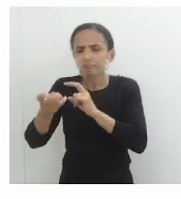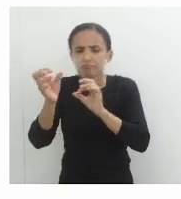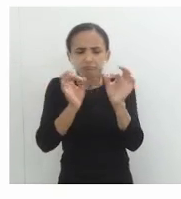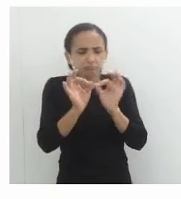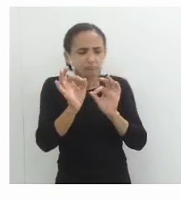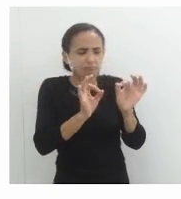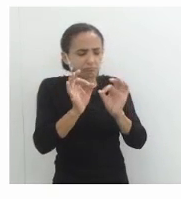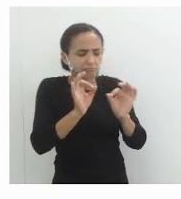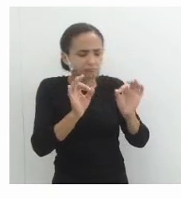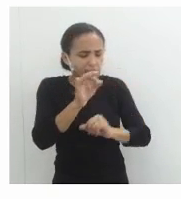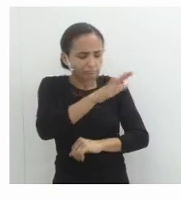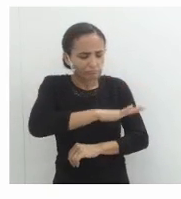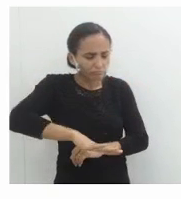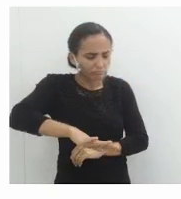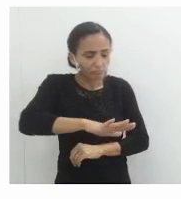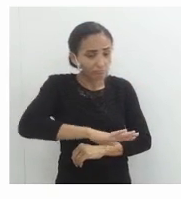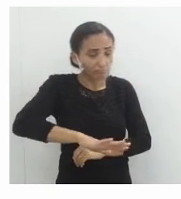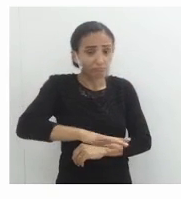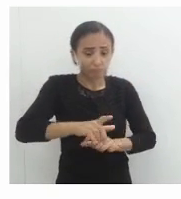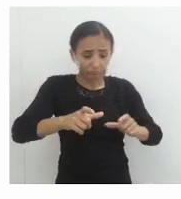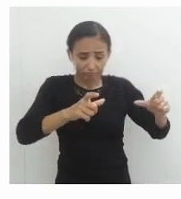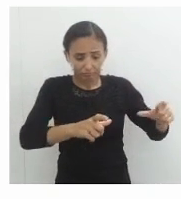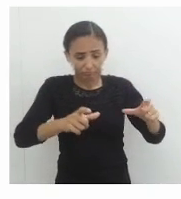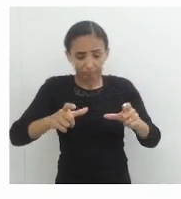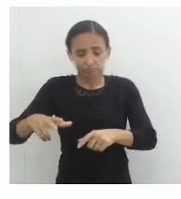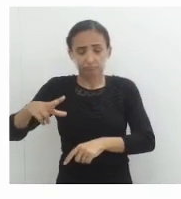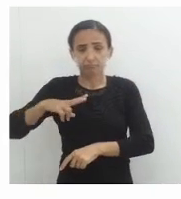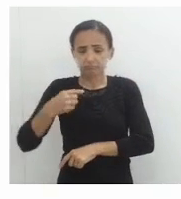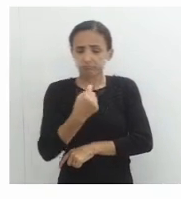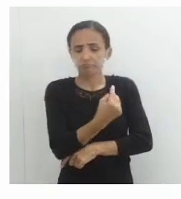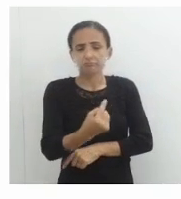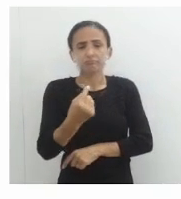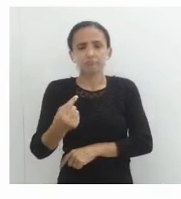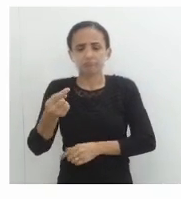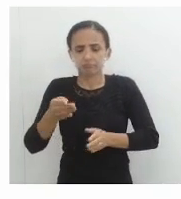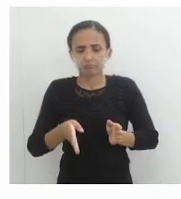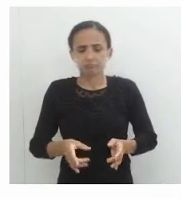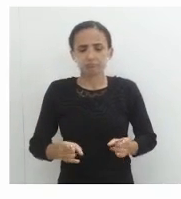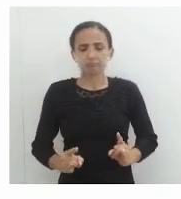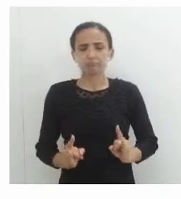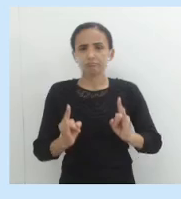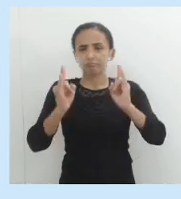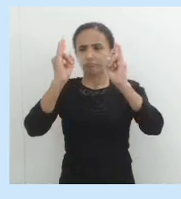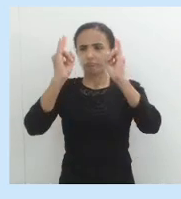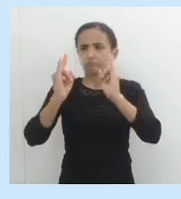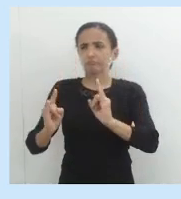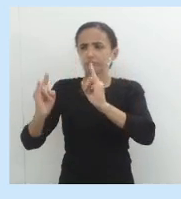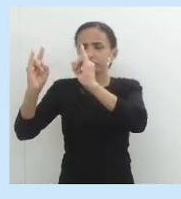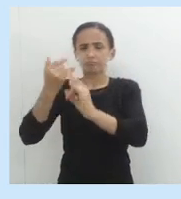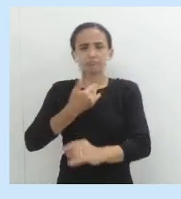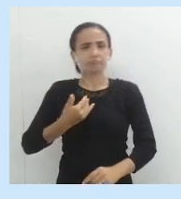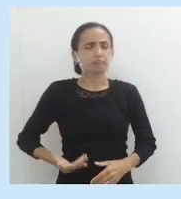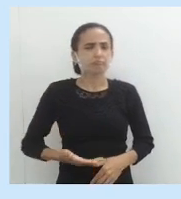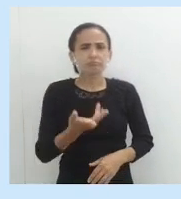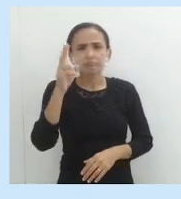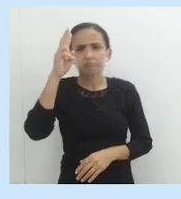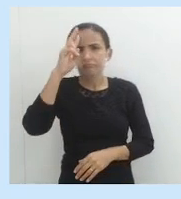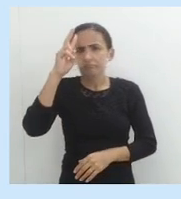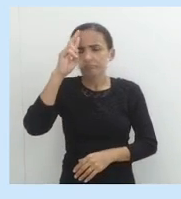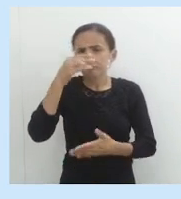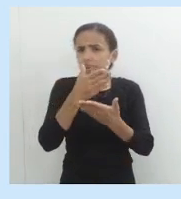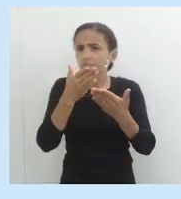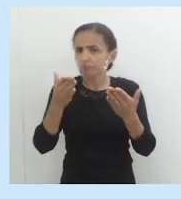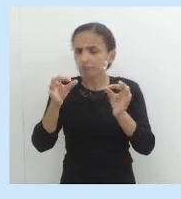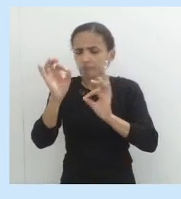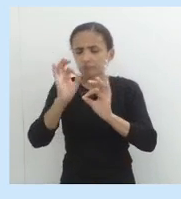recintos particulares dos burgueses, dos palácios e de alguns prédios públicos. Para quem não lembra o que é afresco justamente